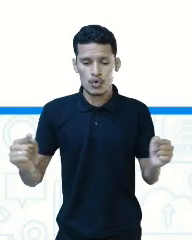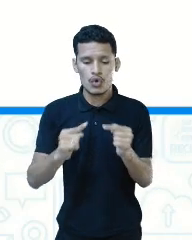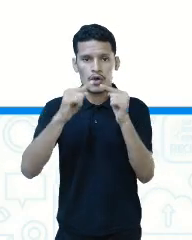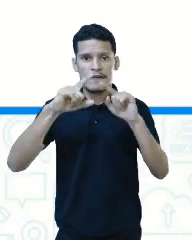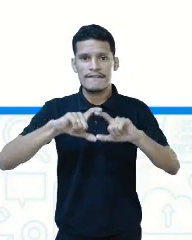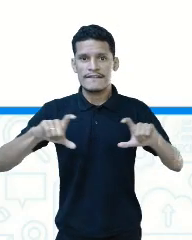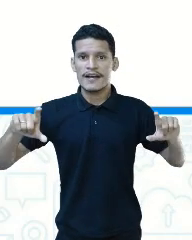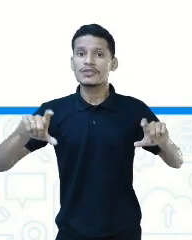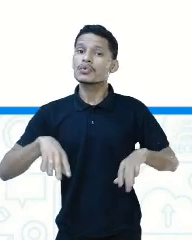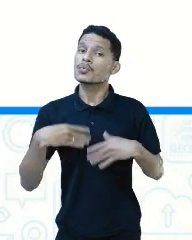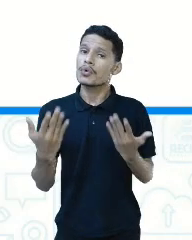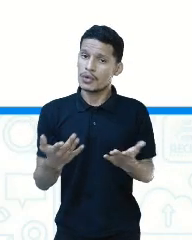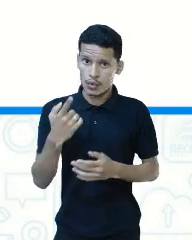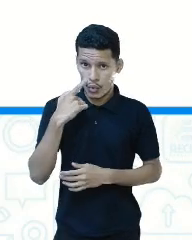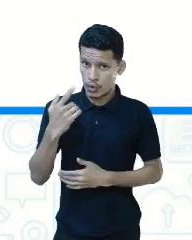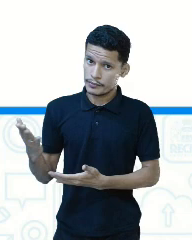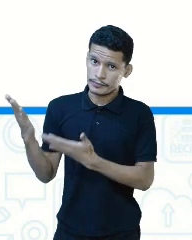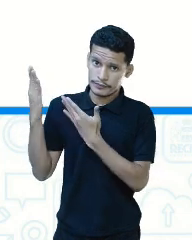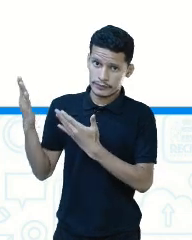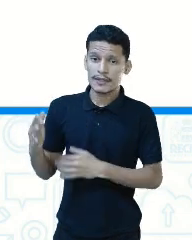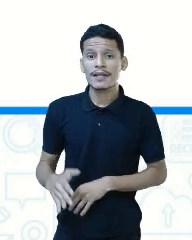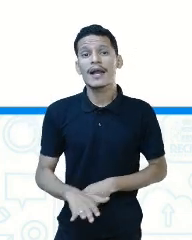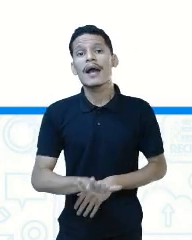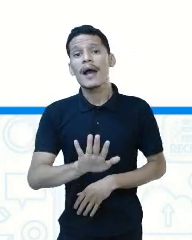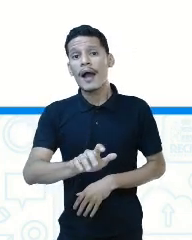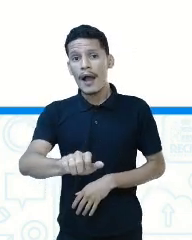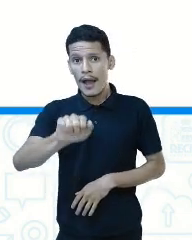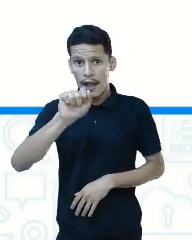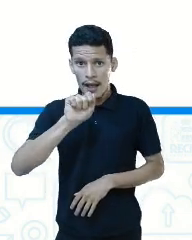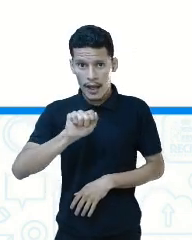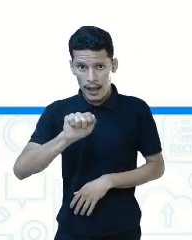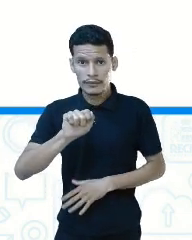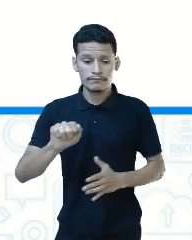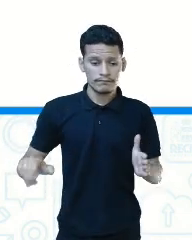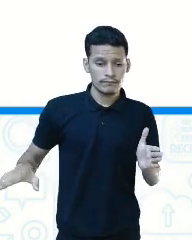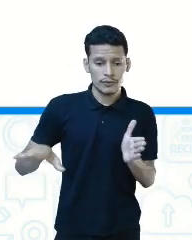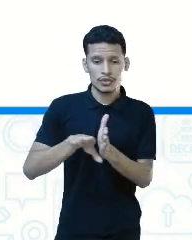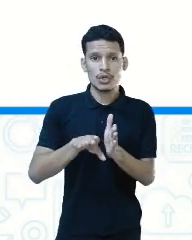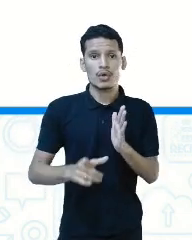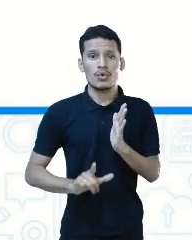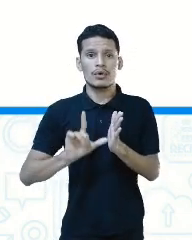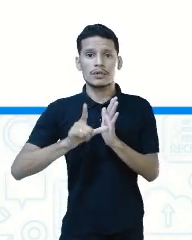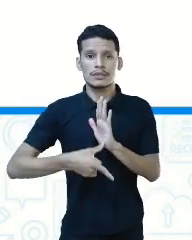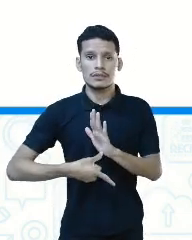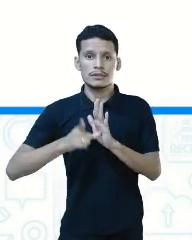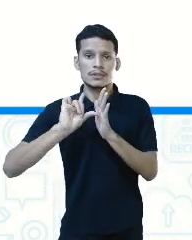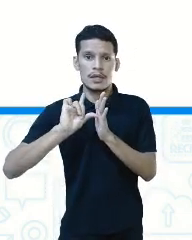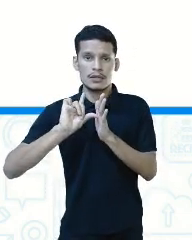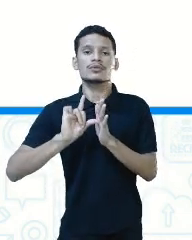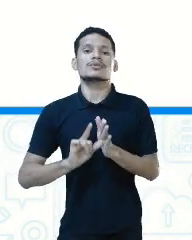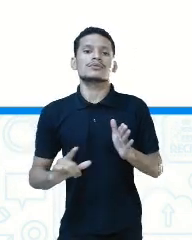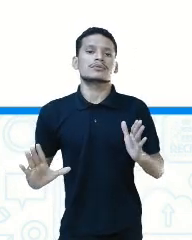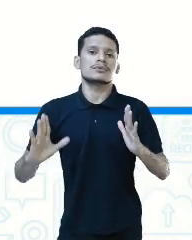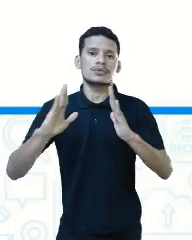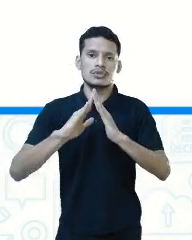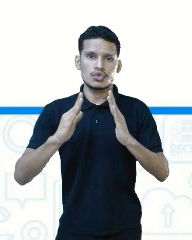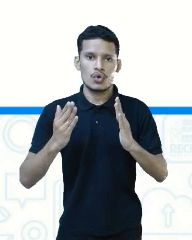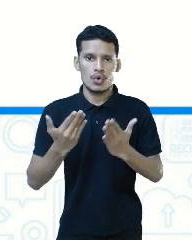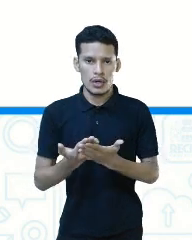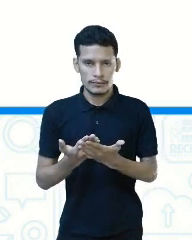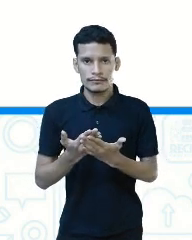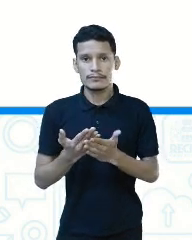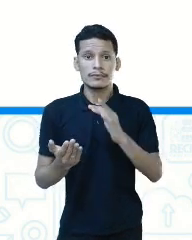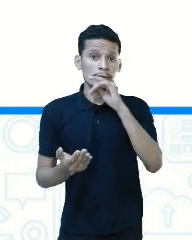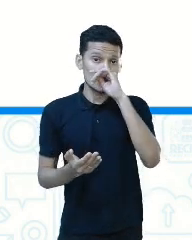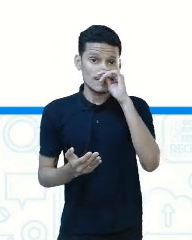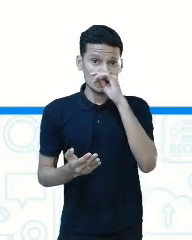tem o primeiro exemplo aí. A chegou cedo da escola. Que palavra vai